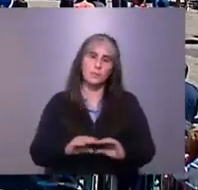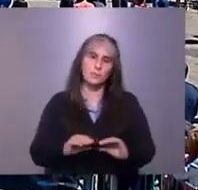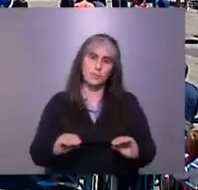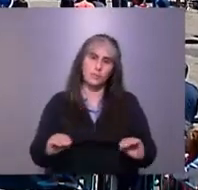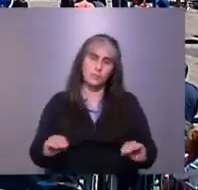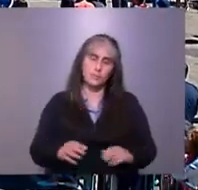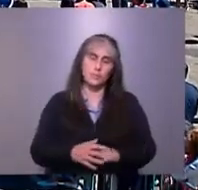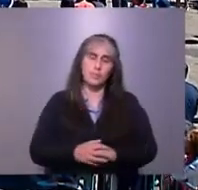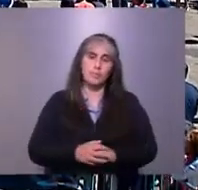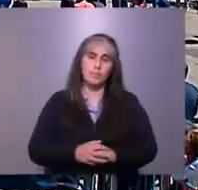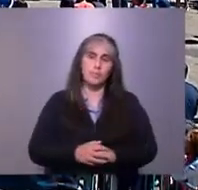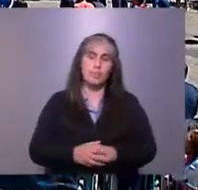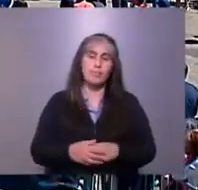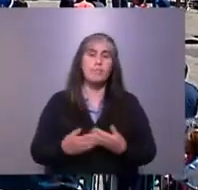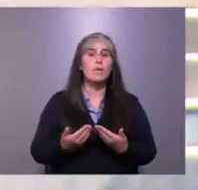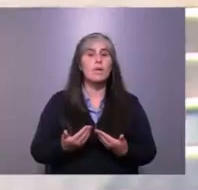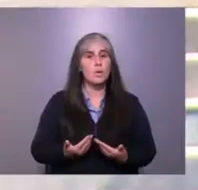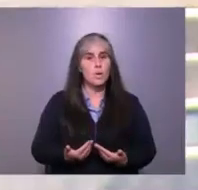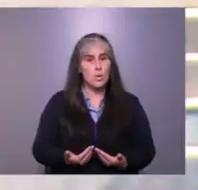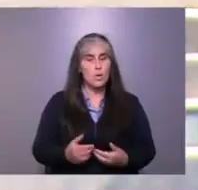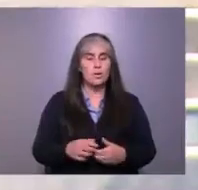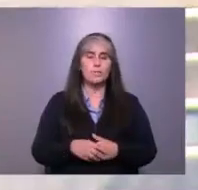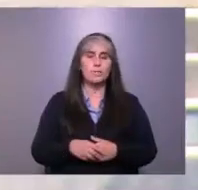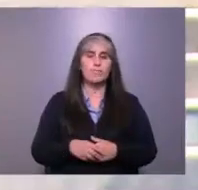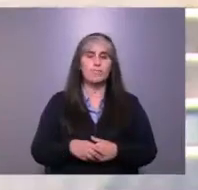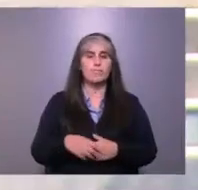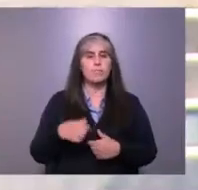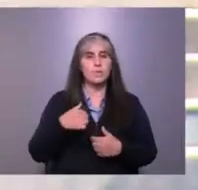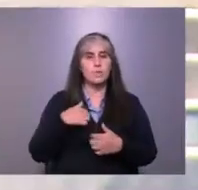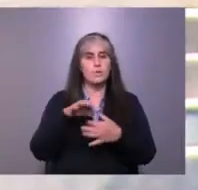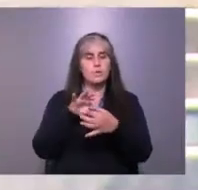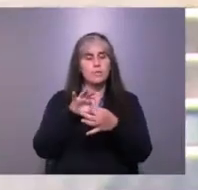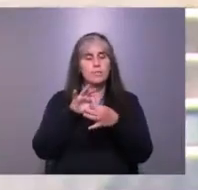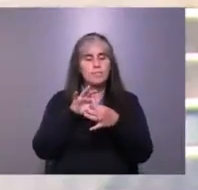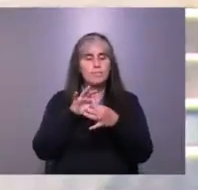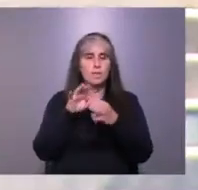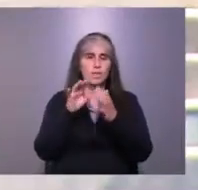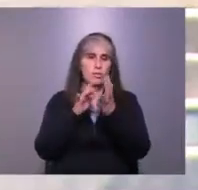Neste momento em que entramos em profunda comunhão com